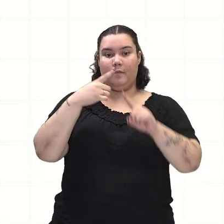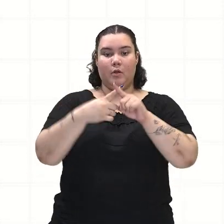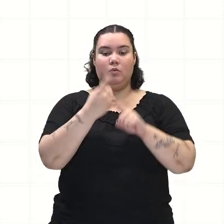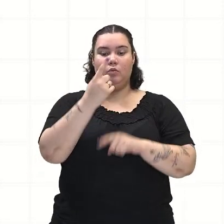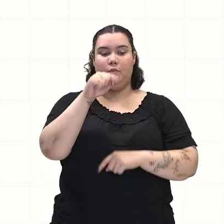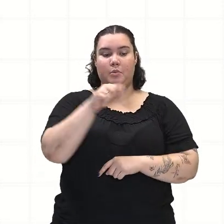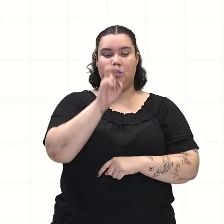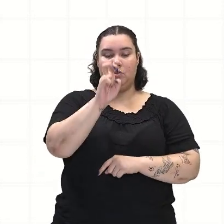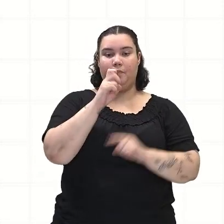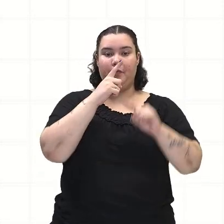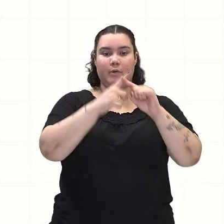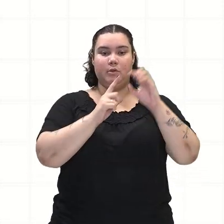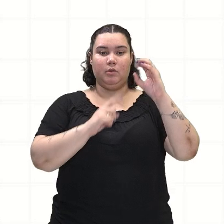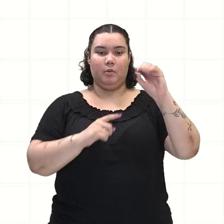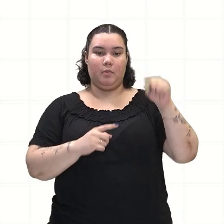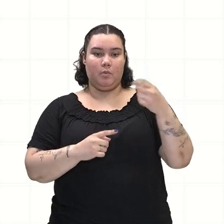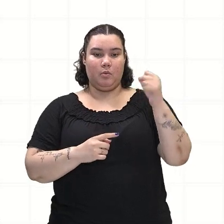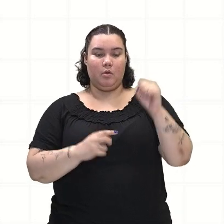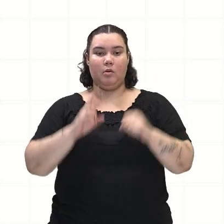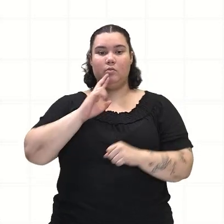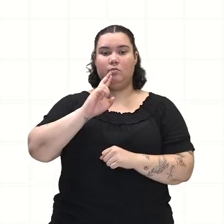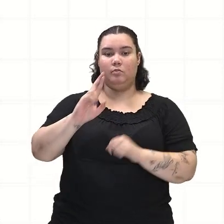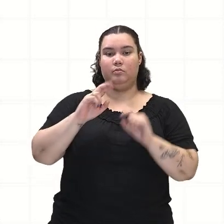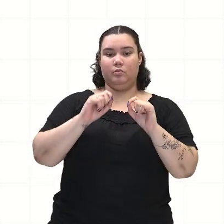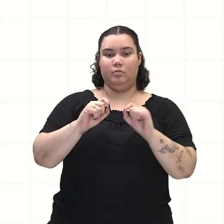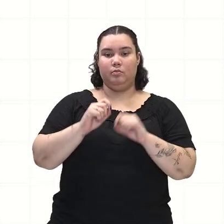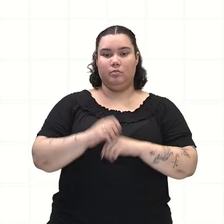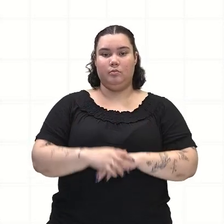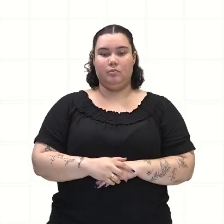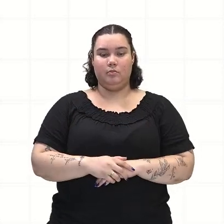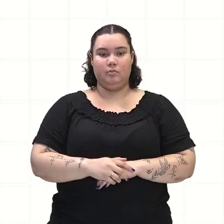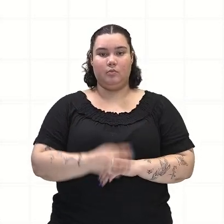vezes 0,8, que vai dar um total de